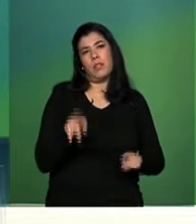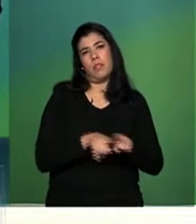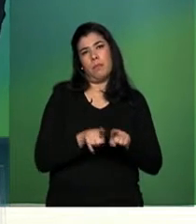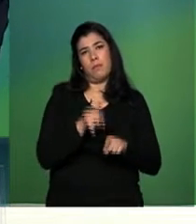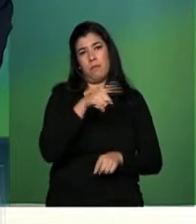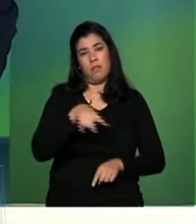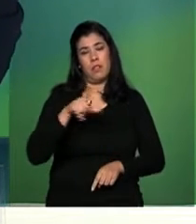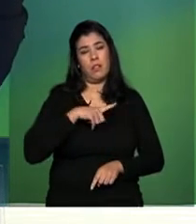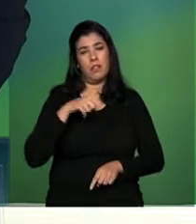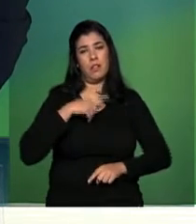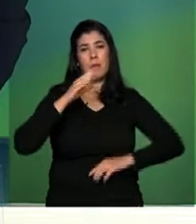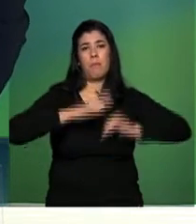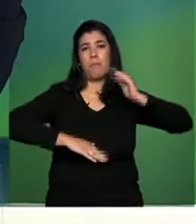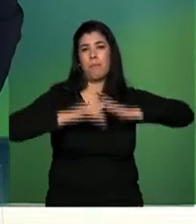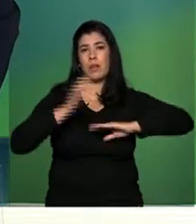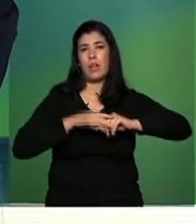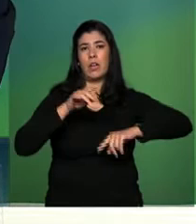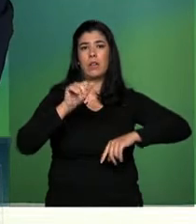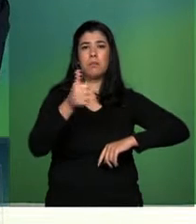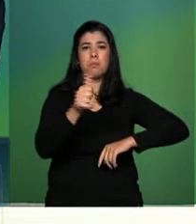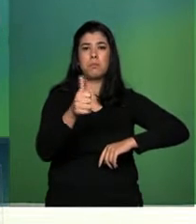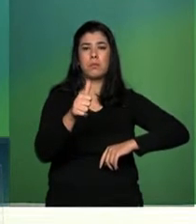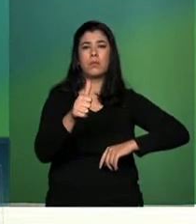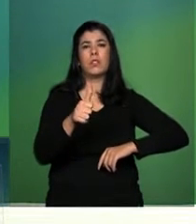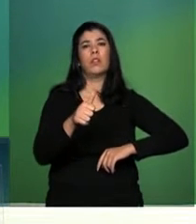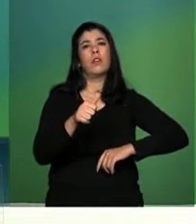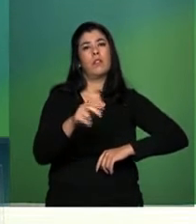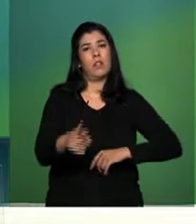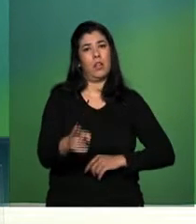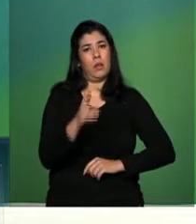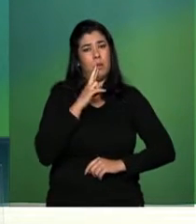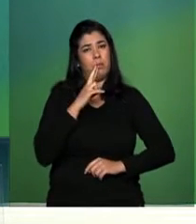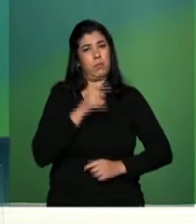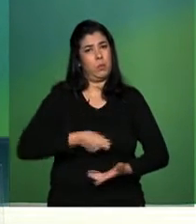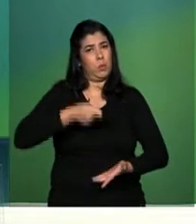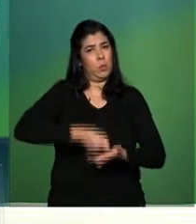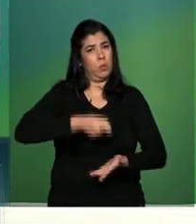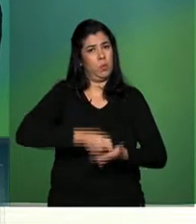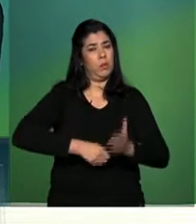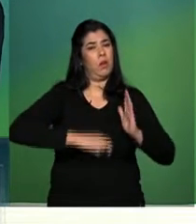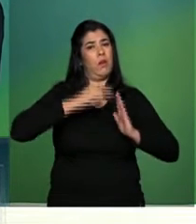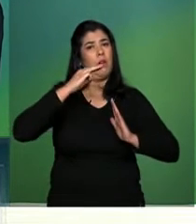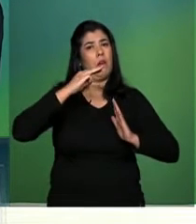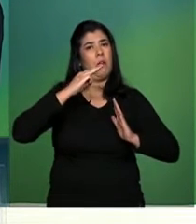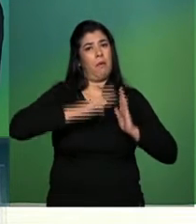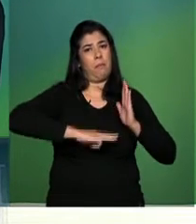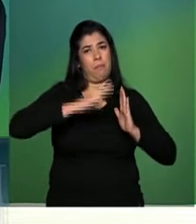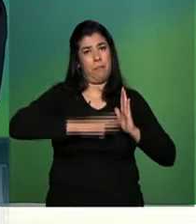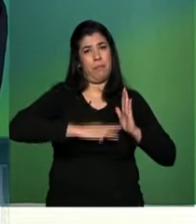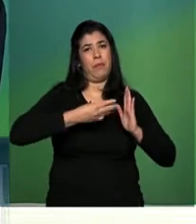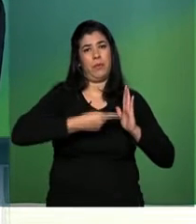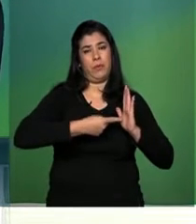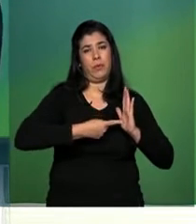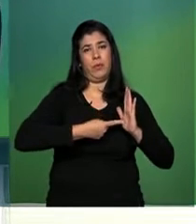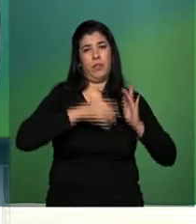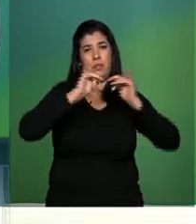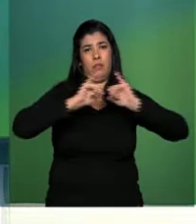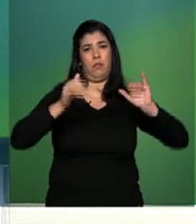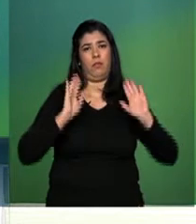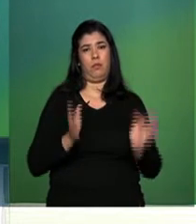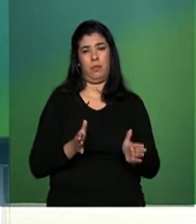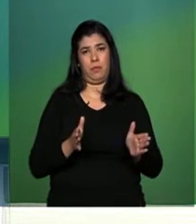terão instrumentos para fazê-lo, cobrar efetivamente as medidas que foram anunciadas. Agora, para